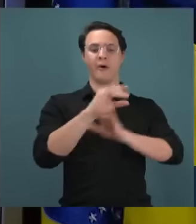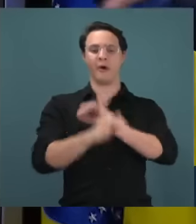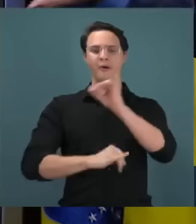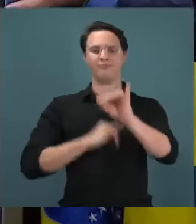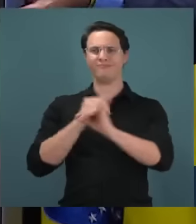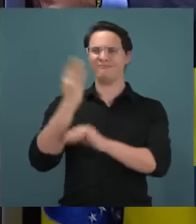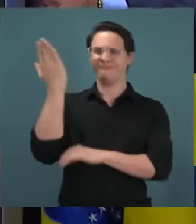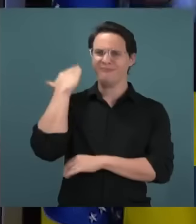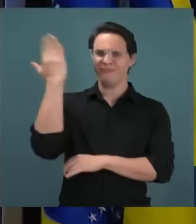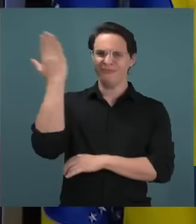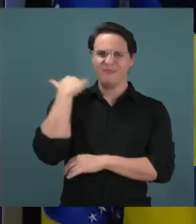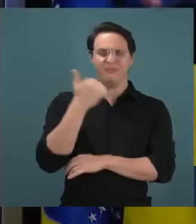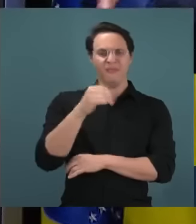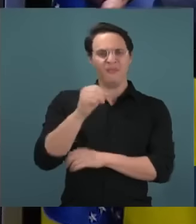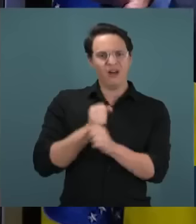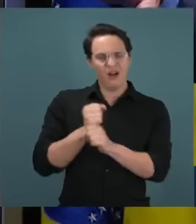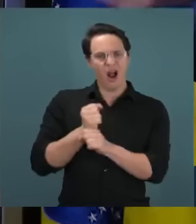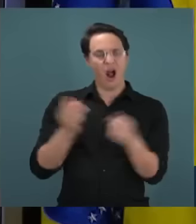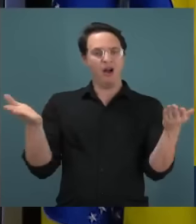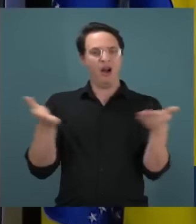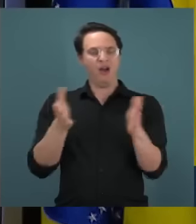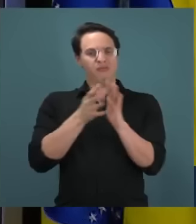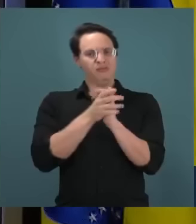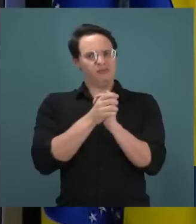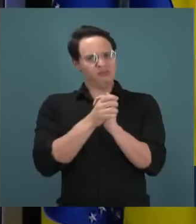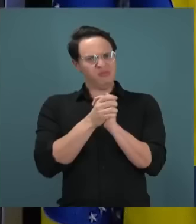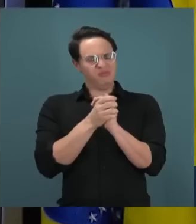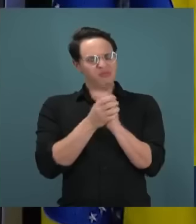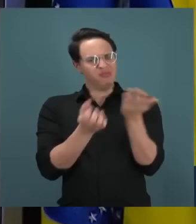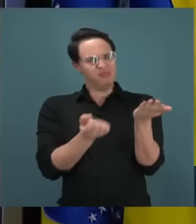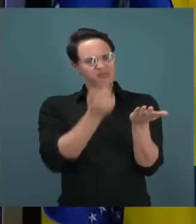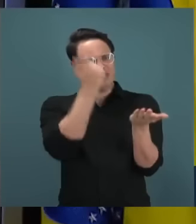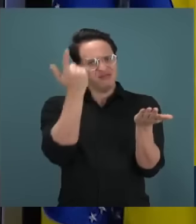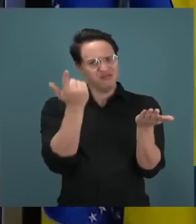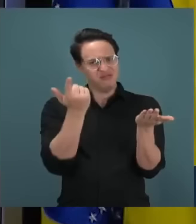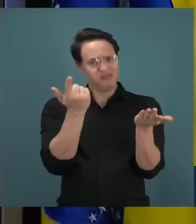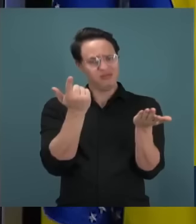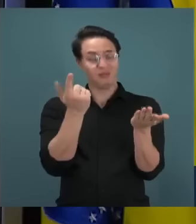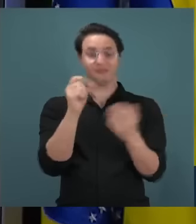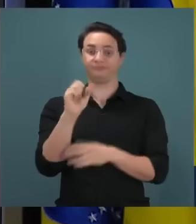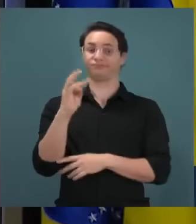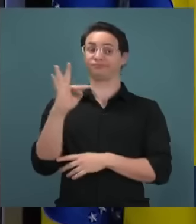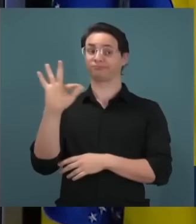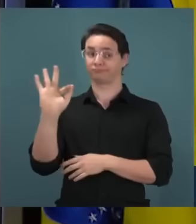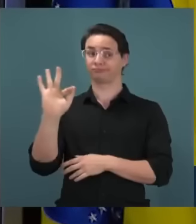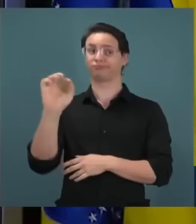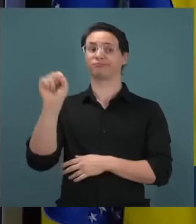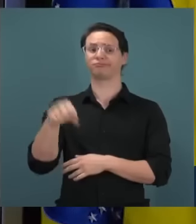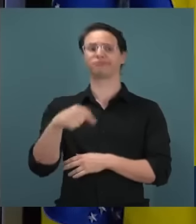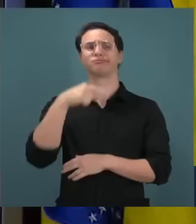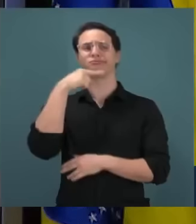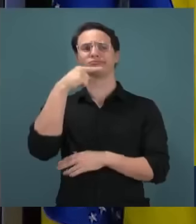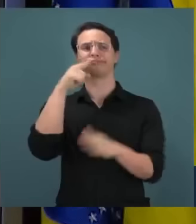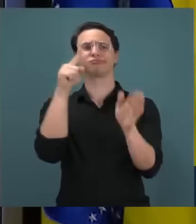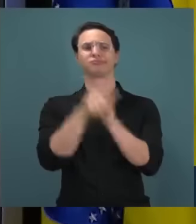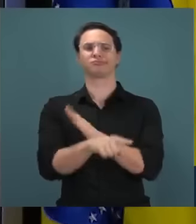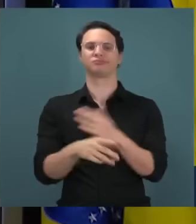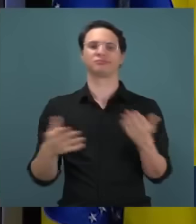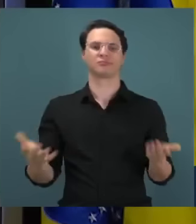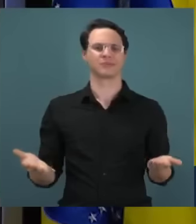só agora, misteriosamente, é casuísmo. O STF vai lá e questiona. Poxa,